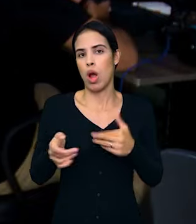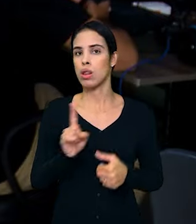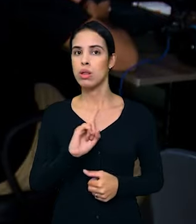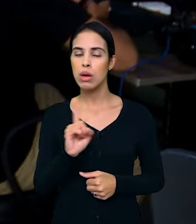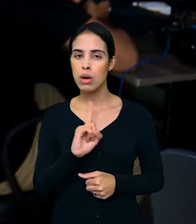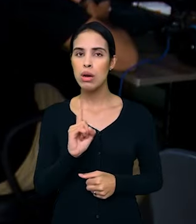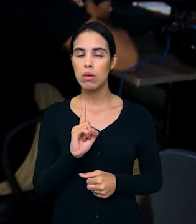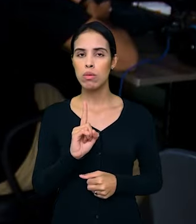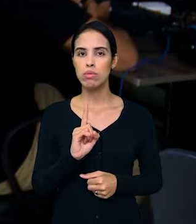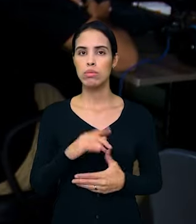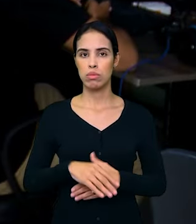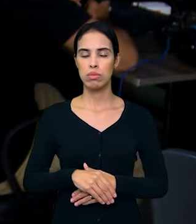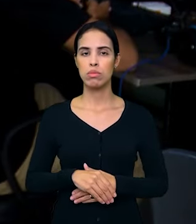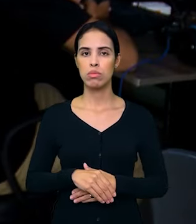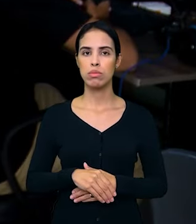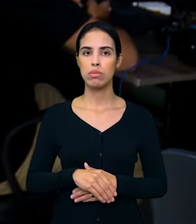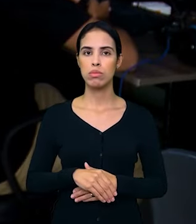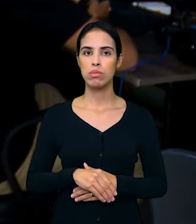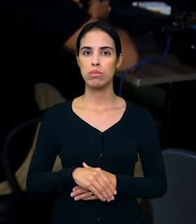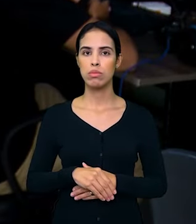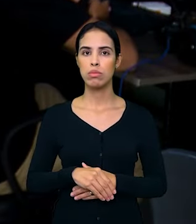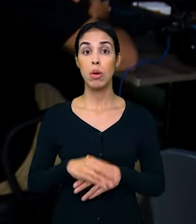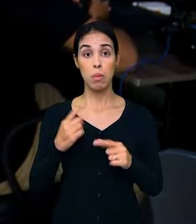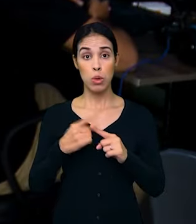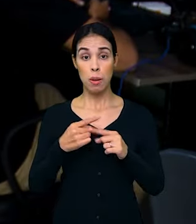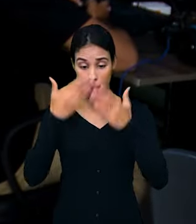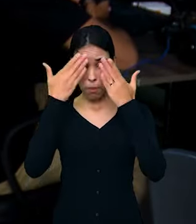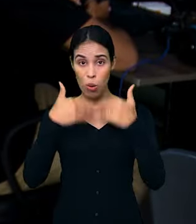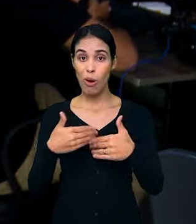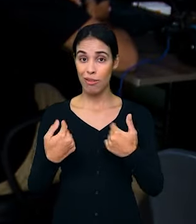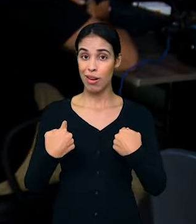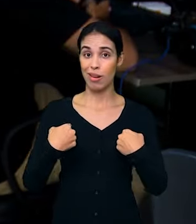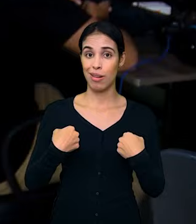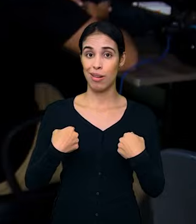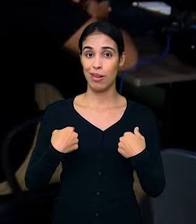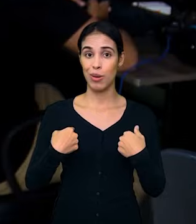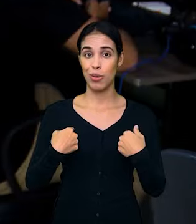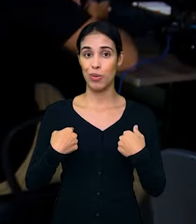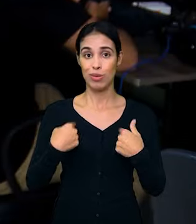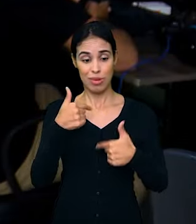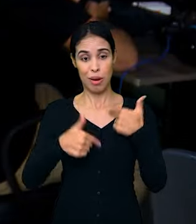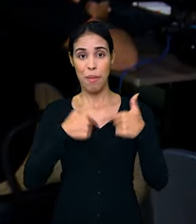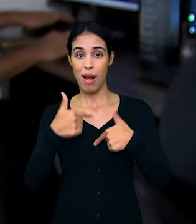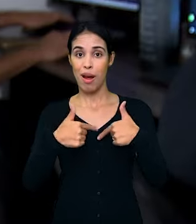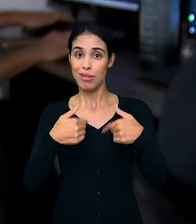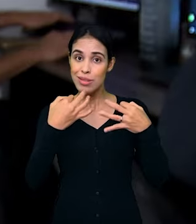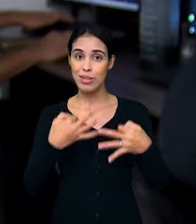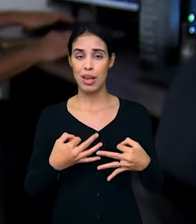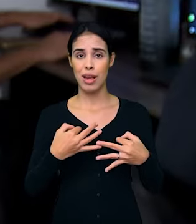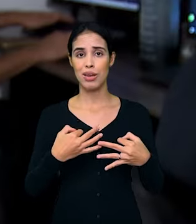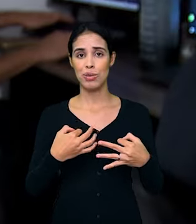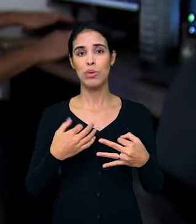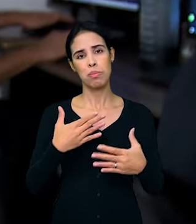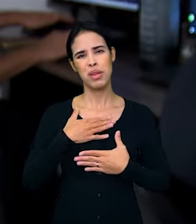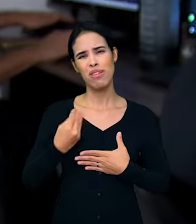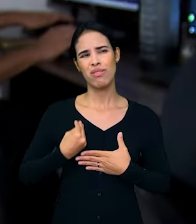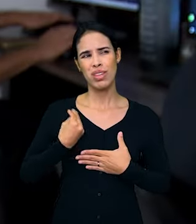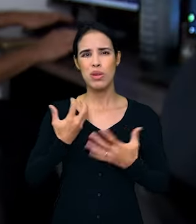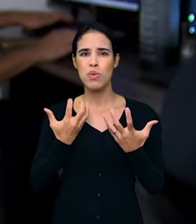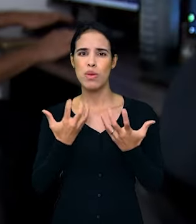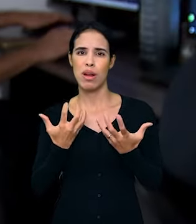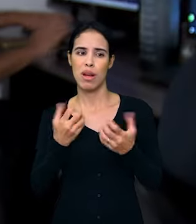né? Realmente é algo que de fato prova, né? Que eu sou um trabalhador. Eu estava precisando isso para minha vida, né? De ter